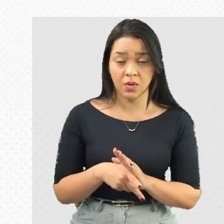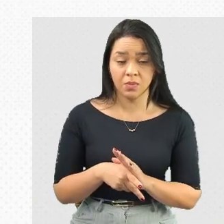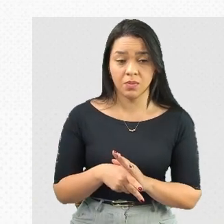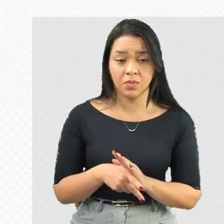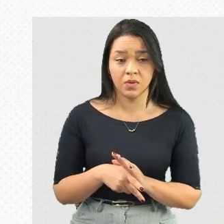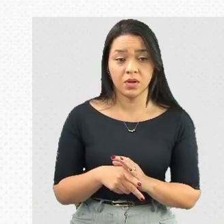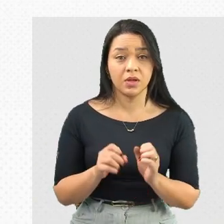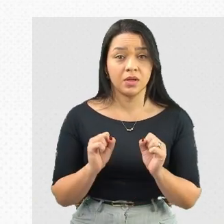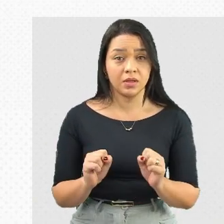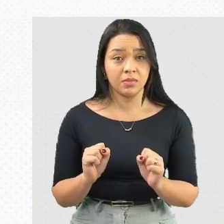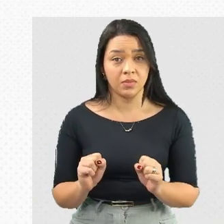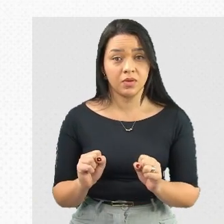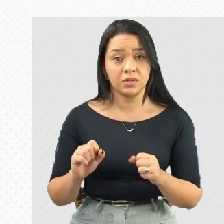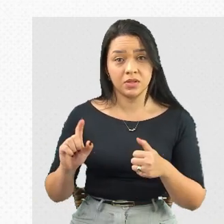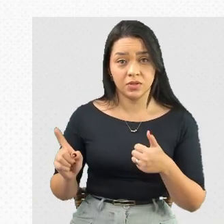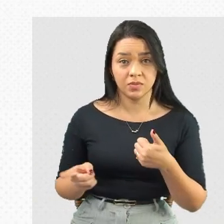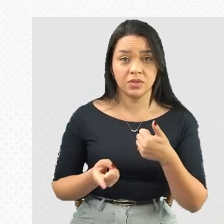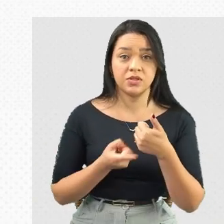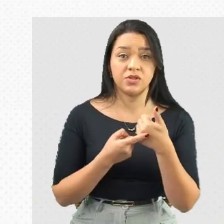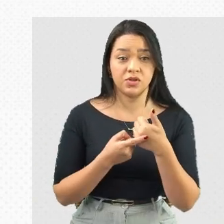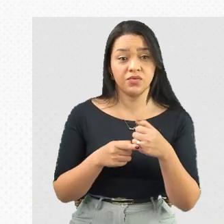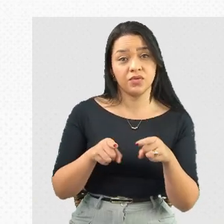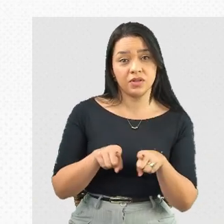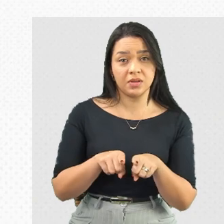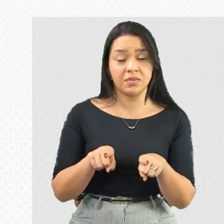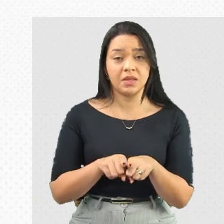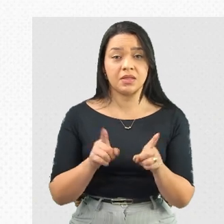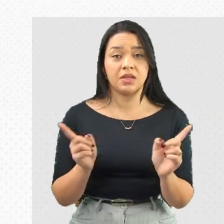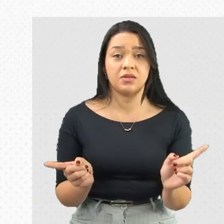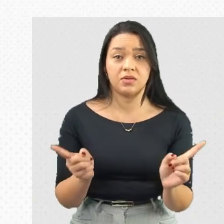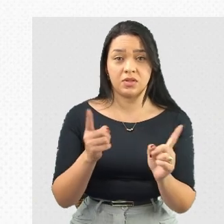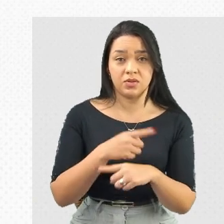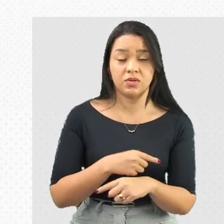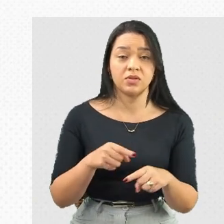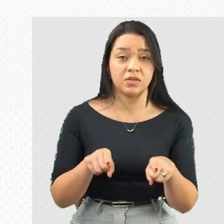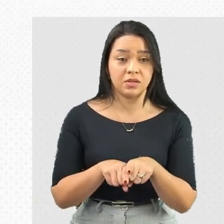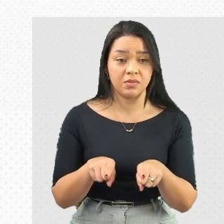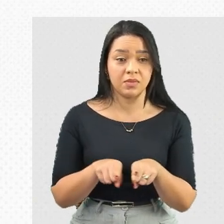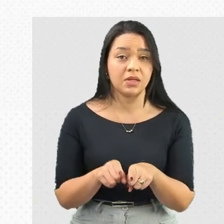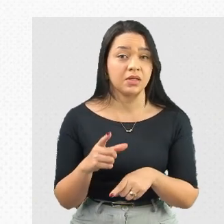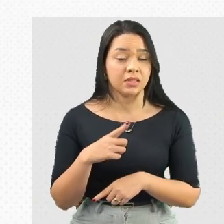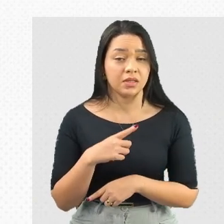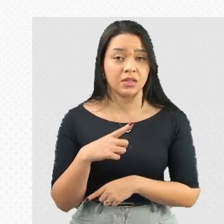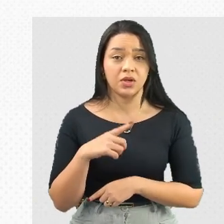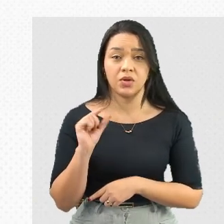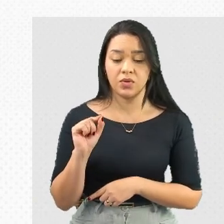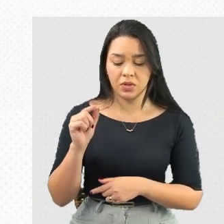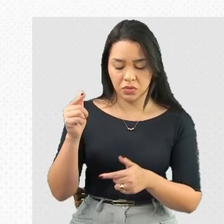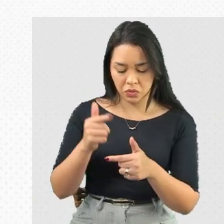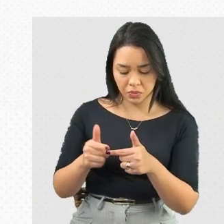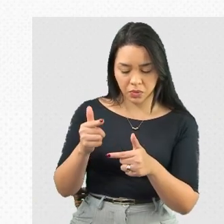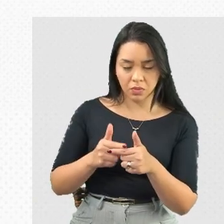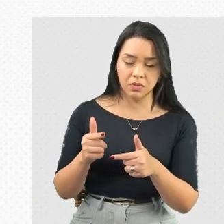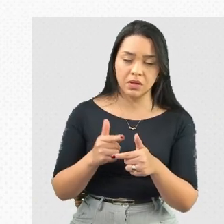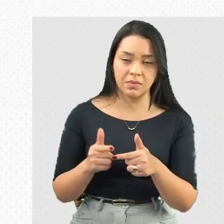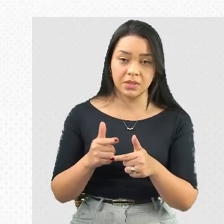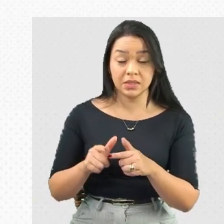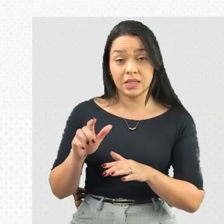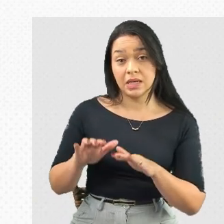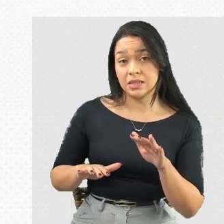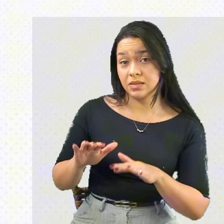que ele pode ser de positivo, mas também das contradições, né, das tensões, dos conflitos e dos problemas que, às